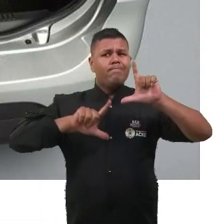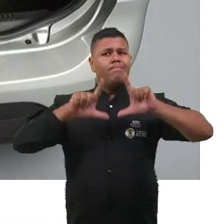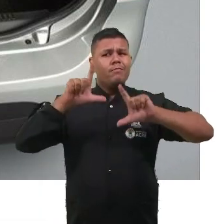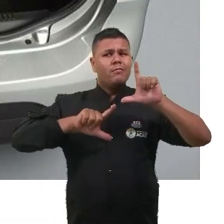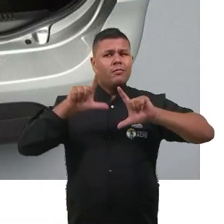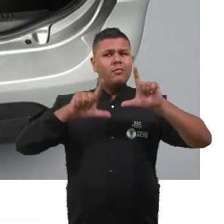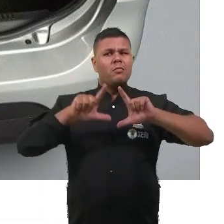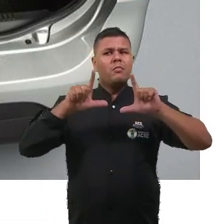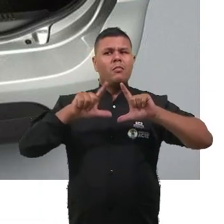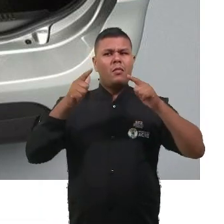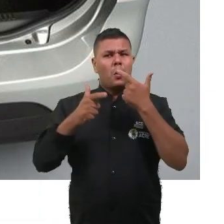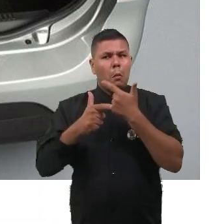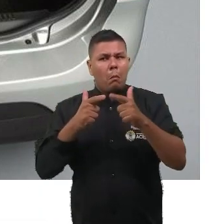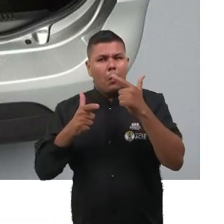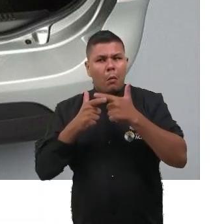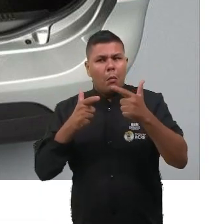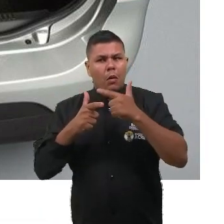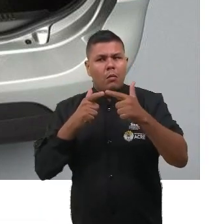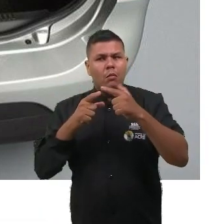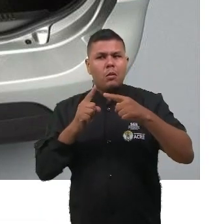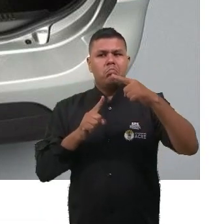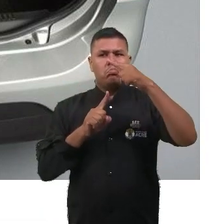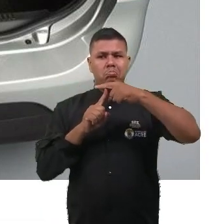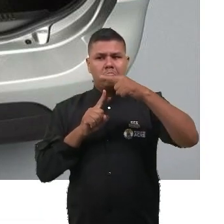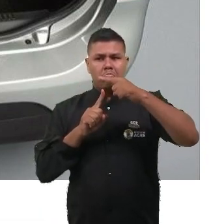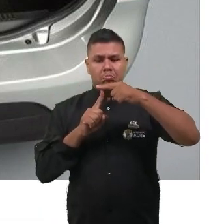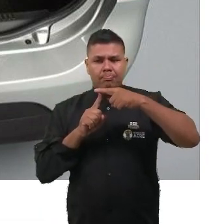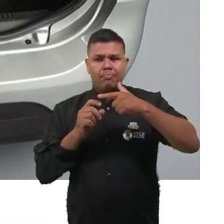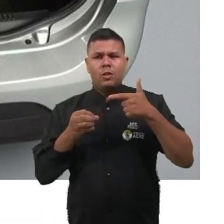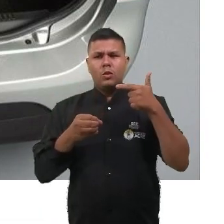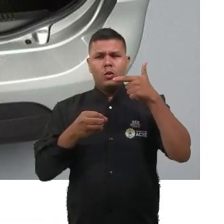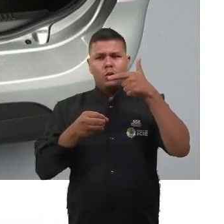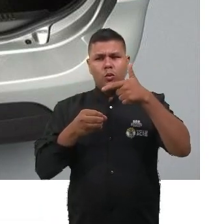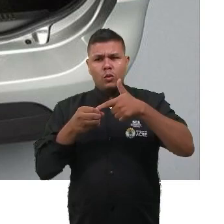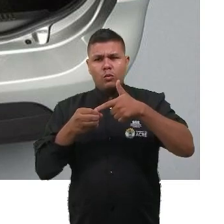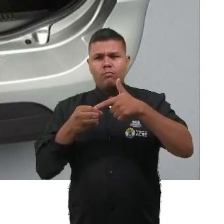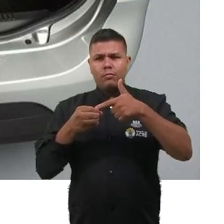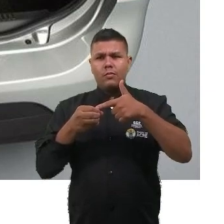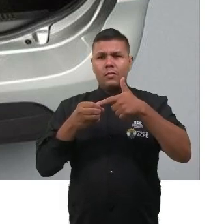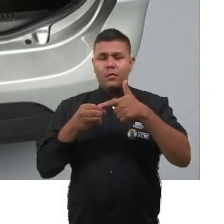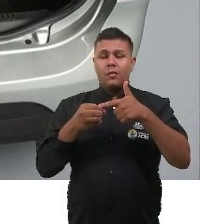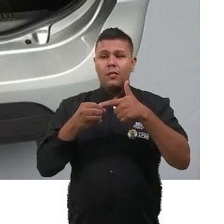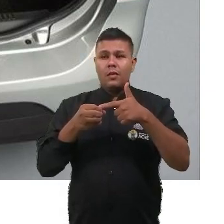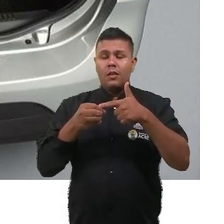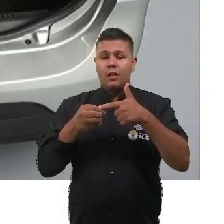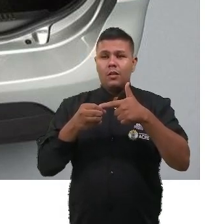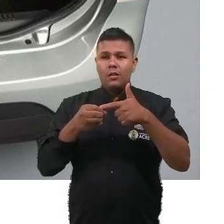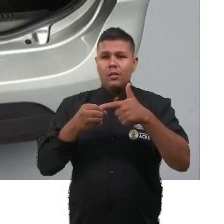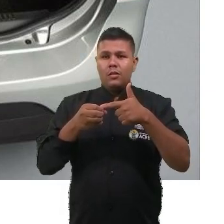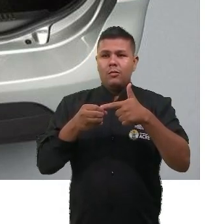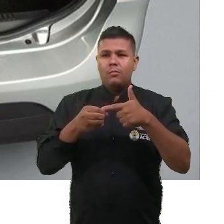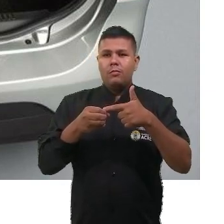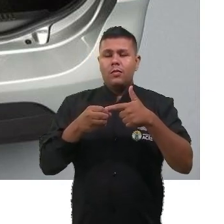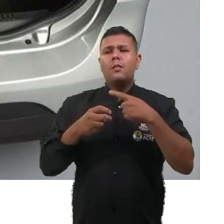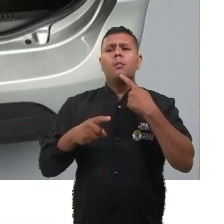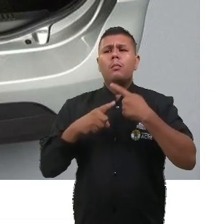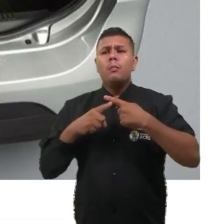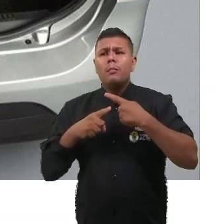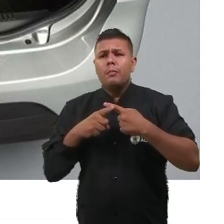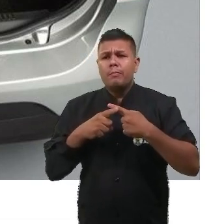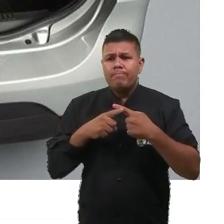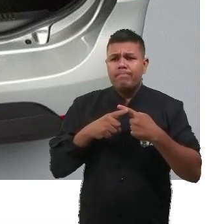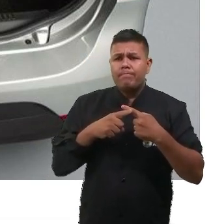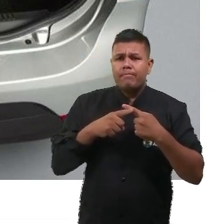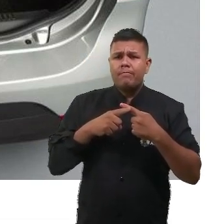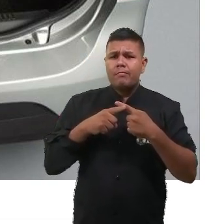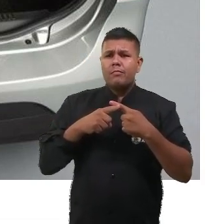algum acidente com esse tipo de combustível, principalmente durante o abastecimento. Por quê, pessoal? Isso